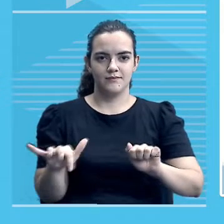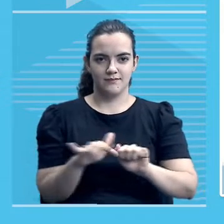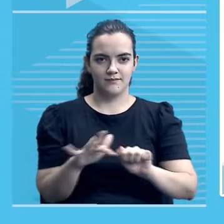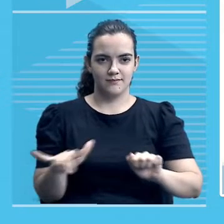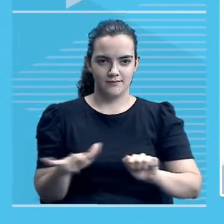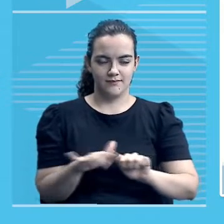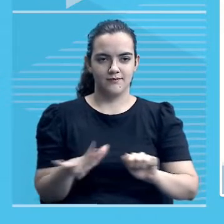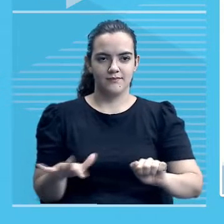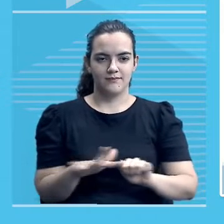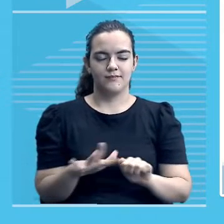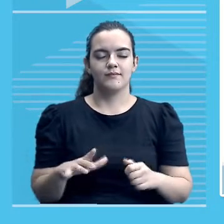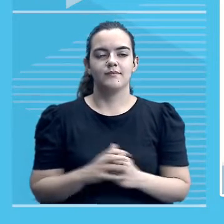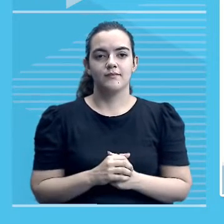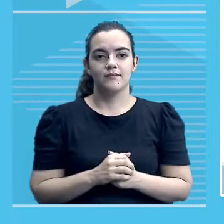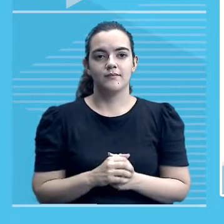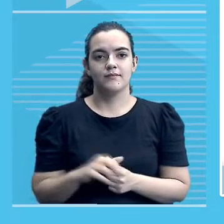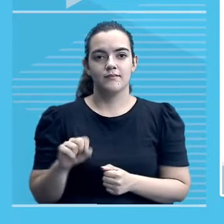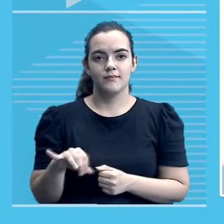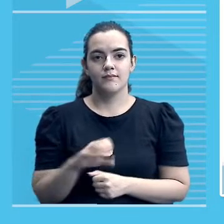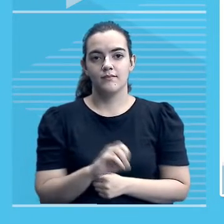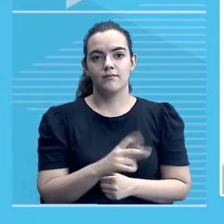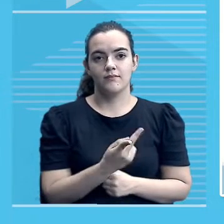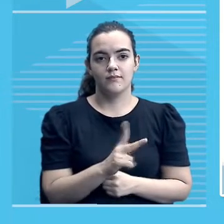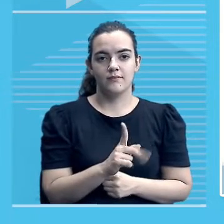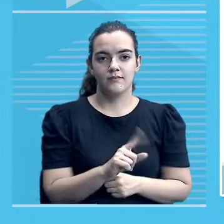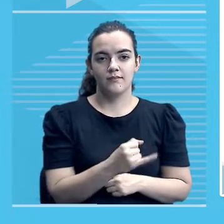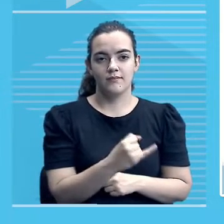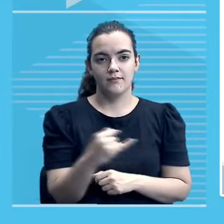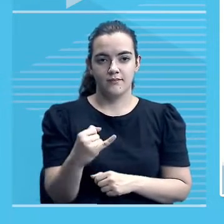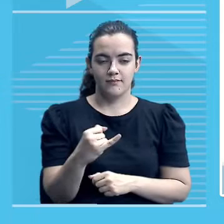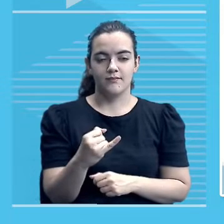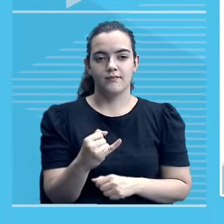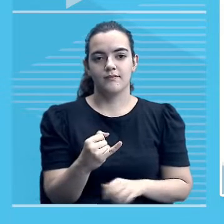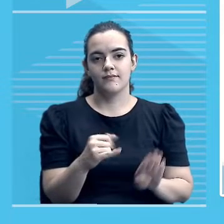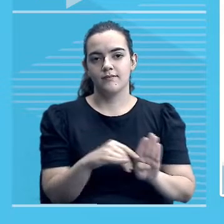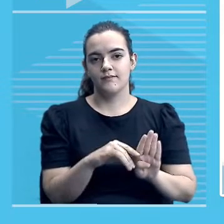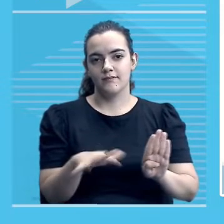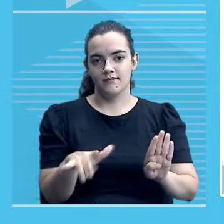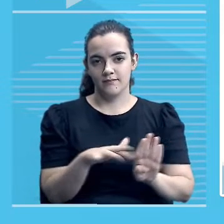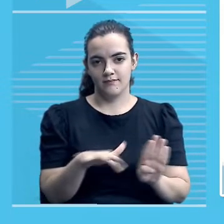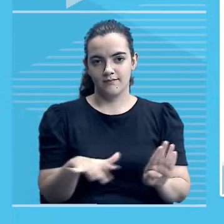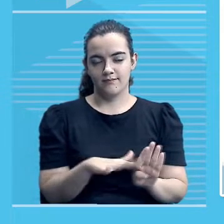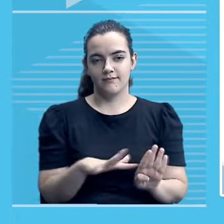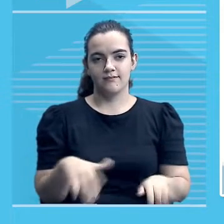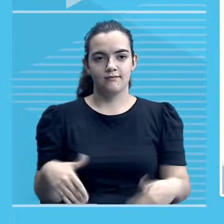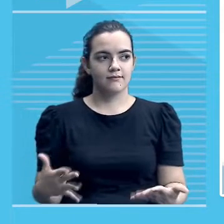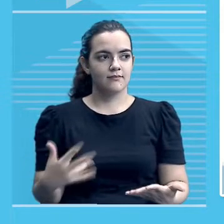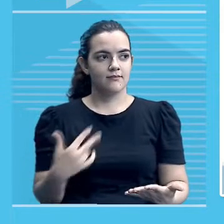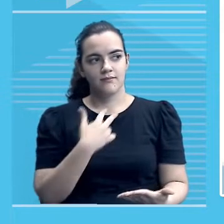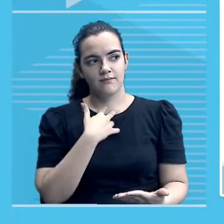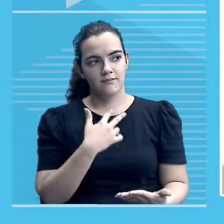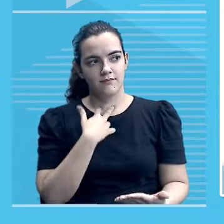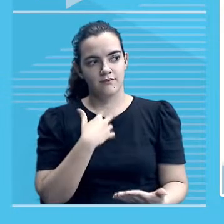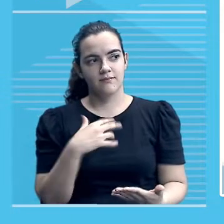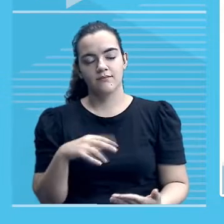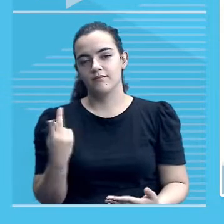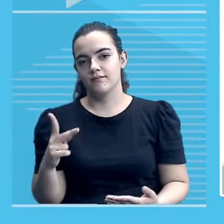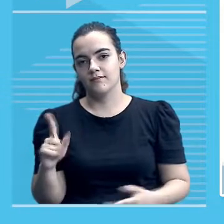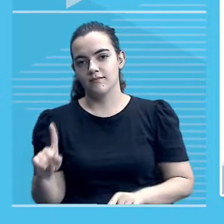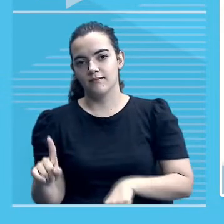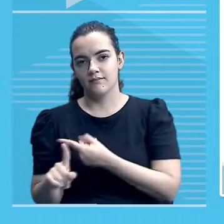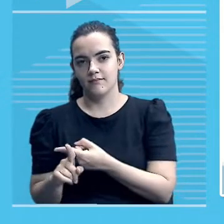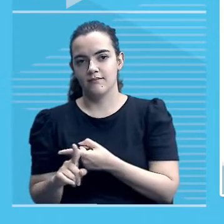sofre dissociação, liberando pelo menos um cátion diferente de H+, e um ânion diferente de OH-,